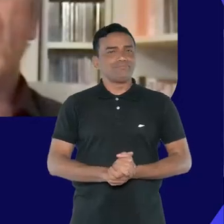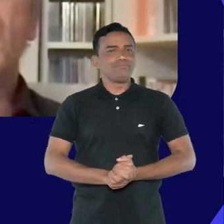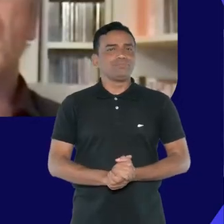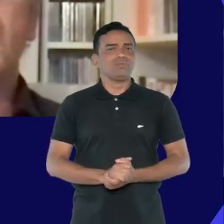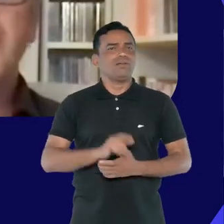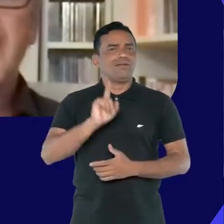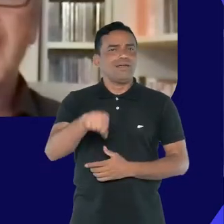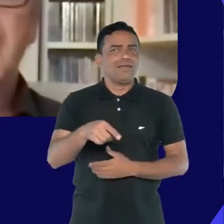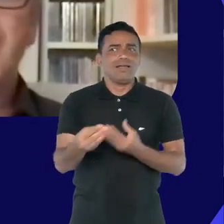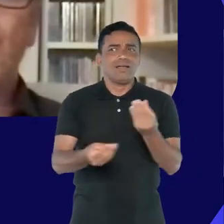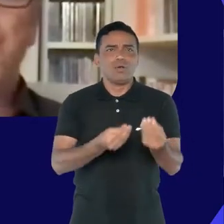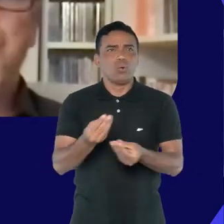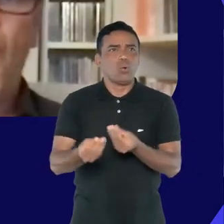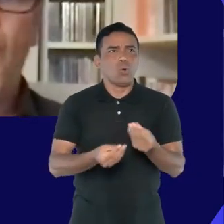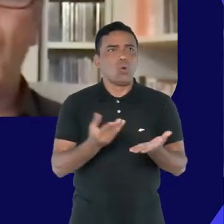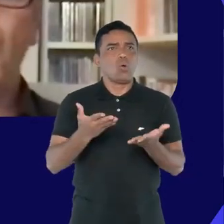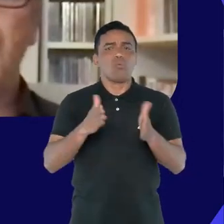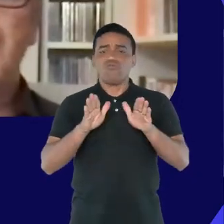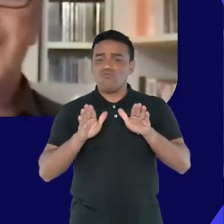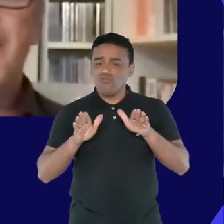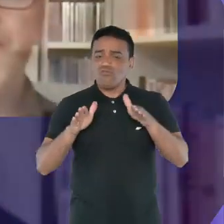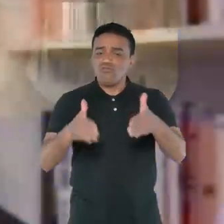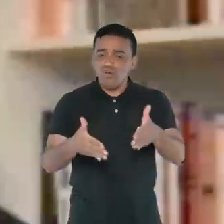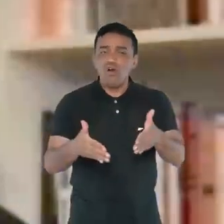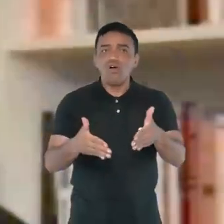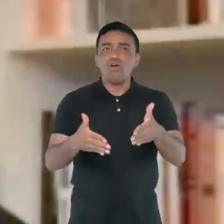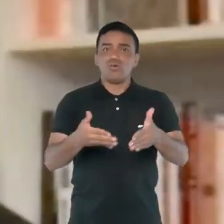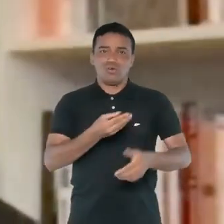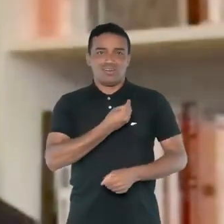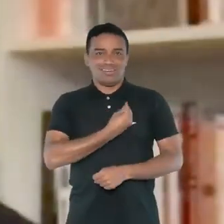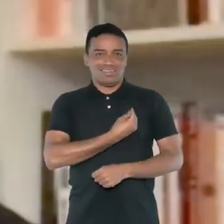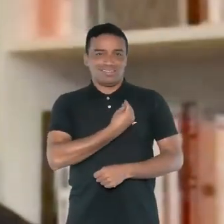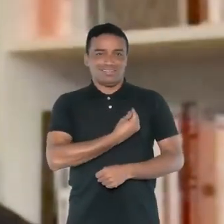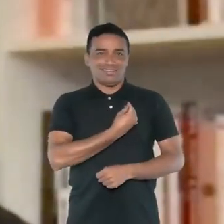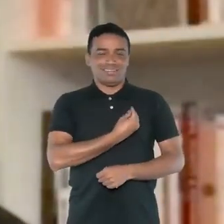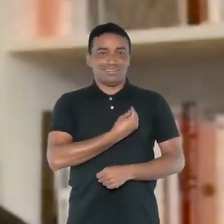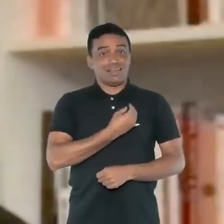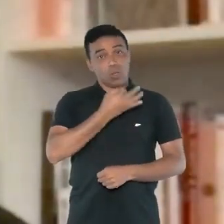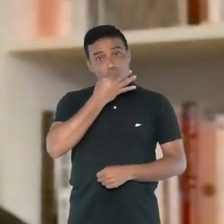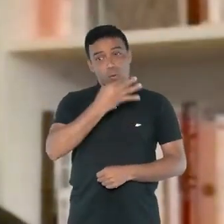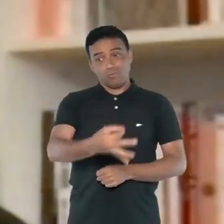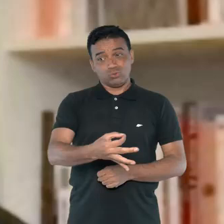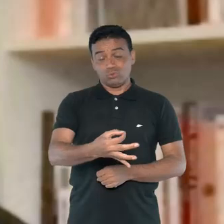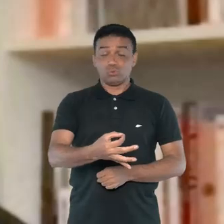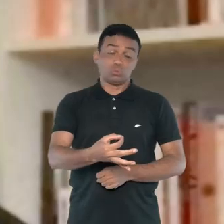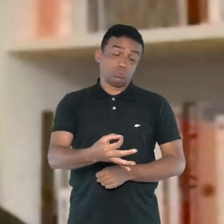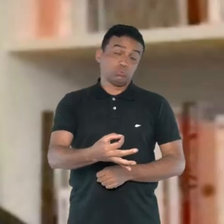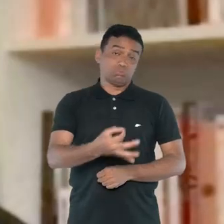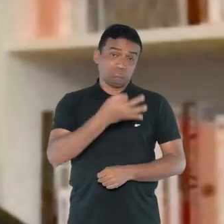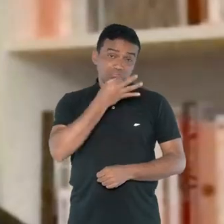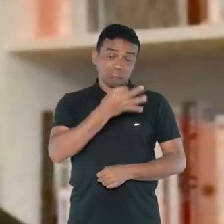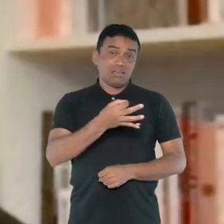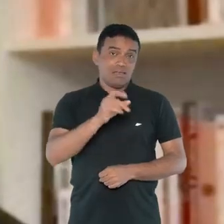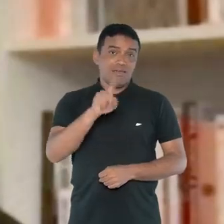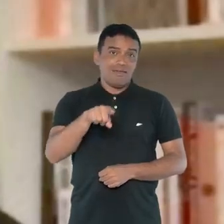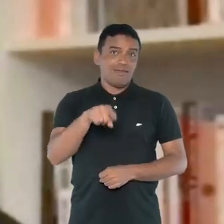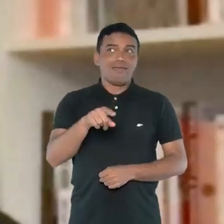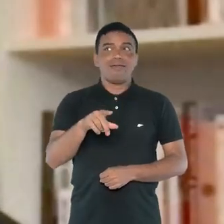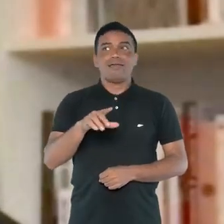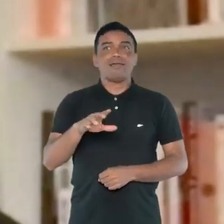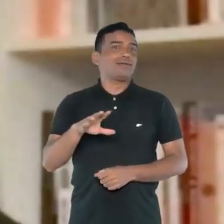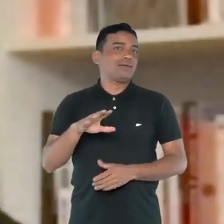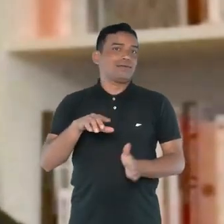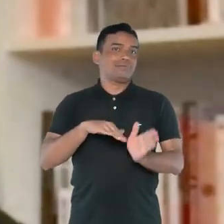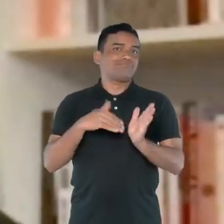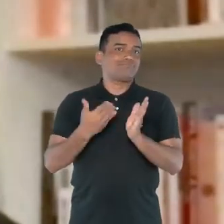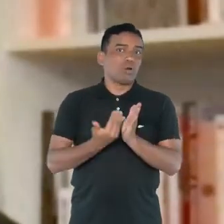seja, como manter o foco na vida, eu acho que esse acaba sempre por